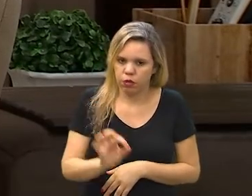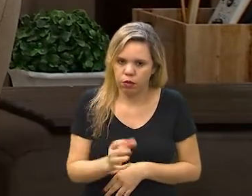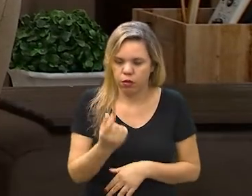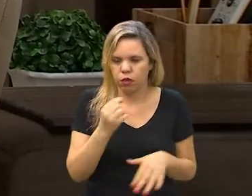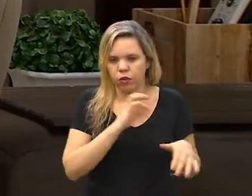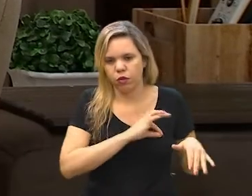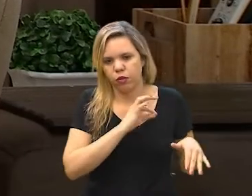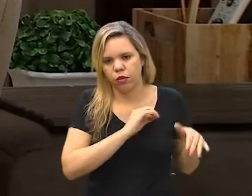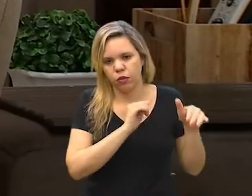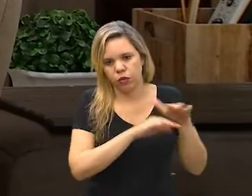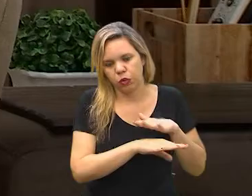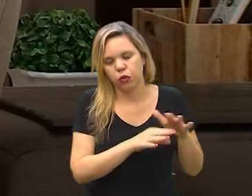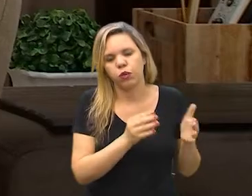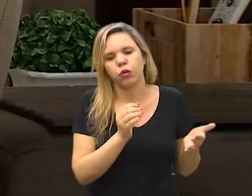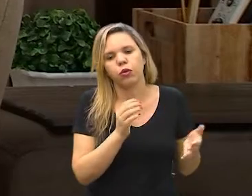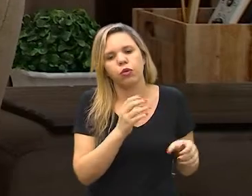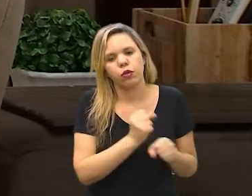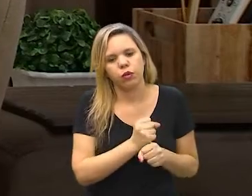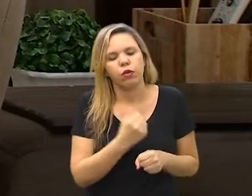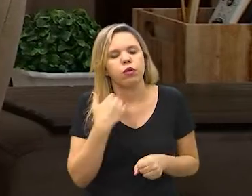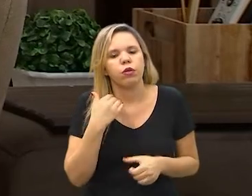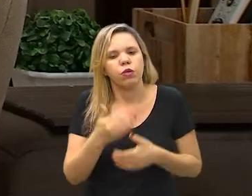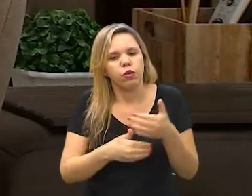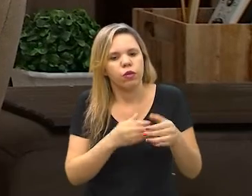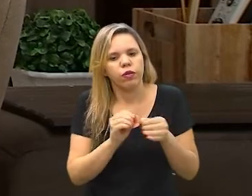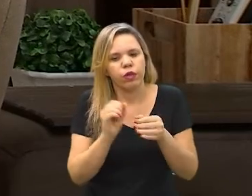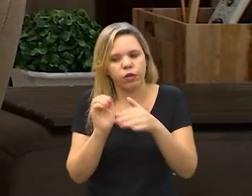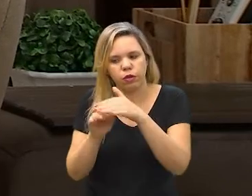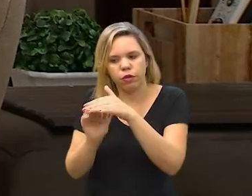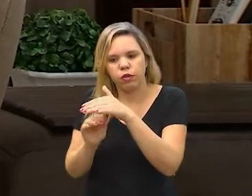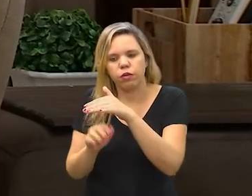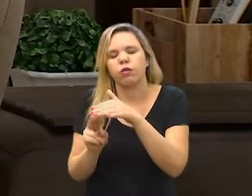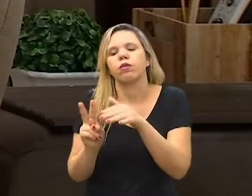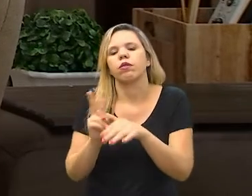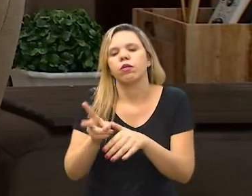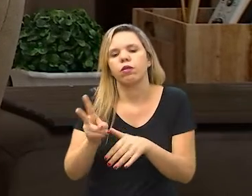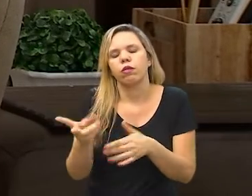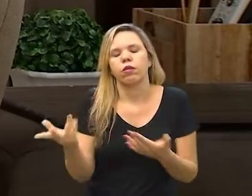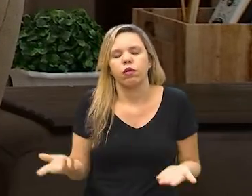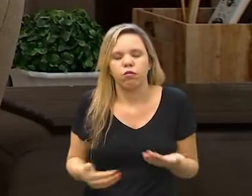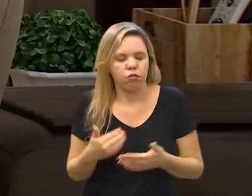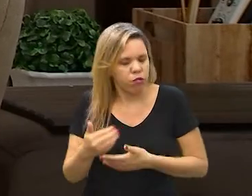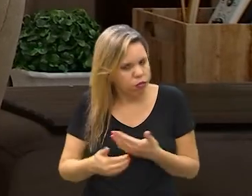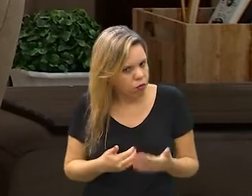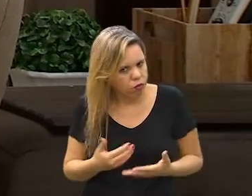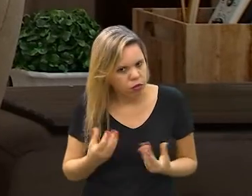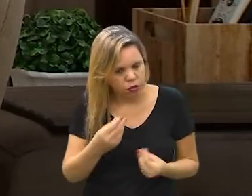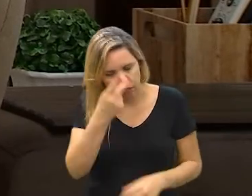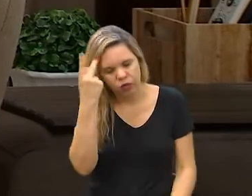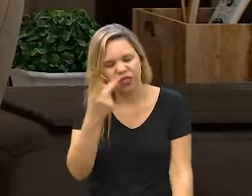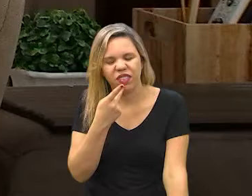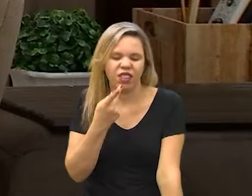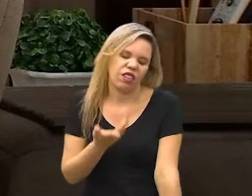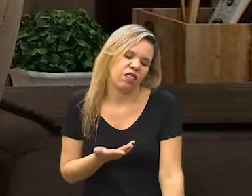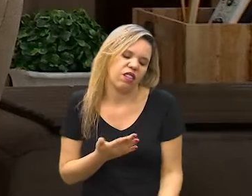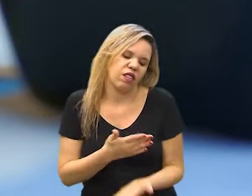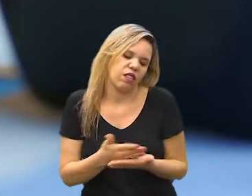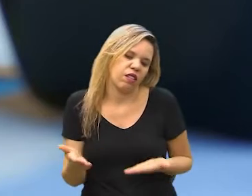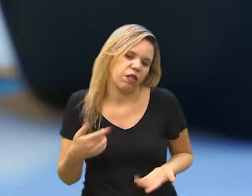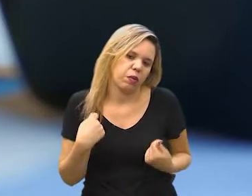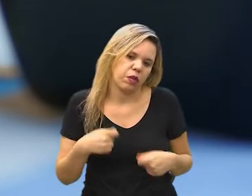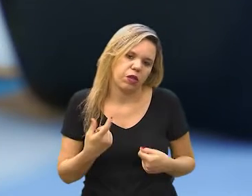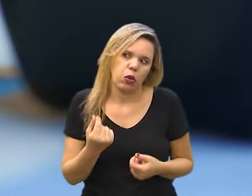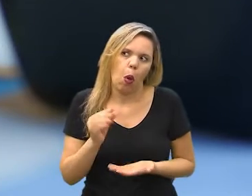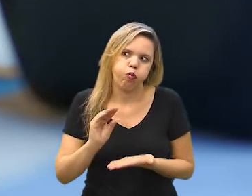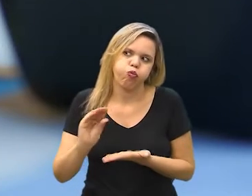líquida numa conta de investimento e passar a fazer investimentos frequentes. Muita gente diz, para começar a investir eu